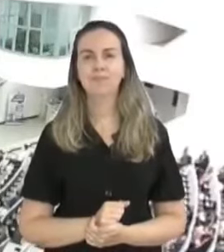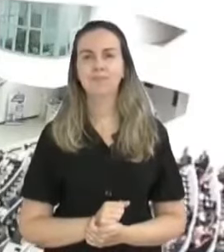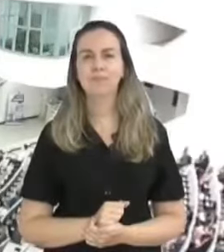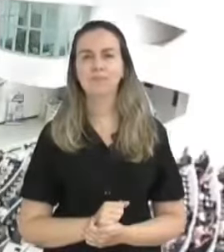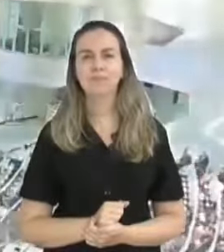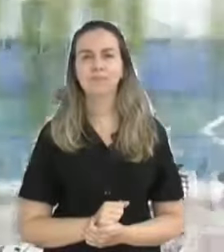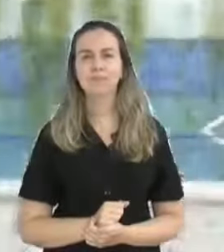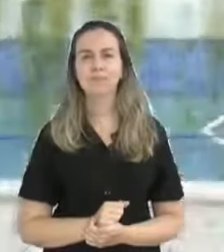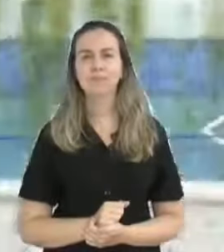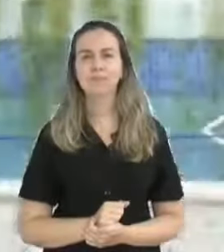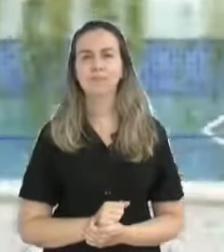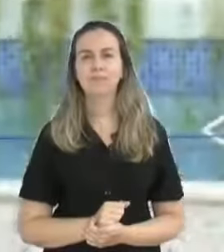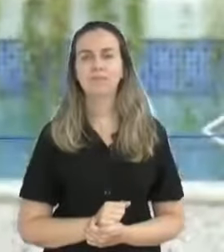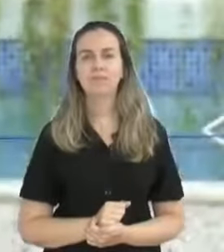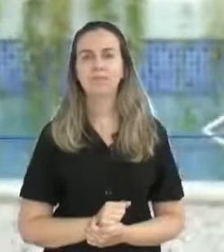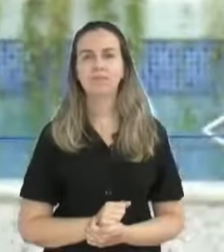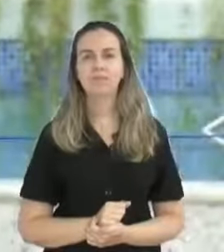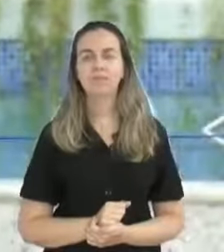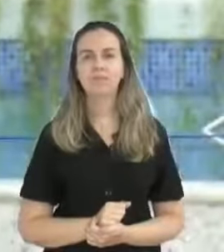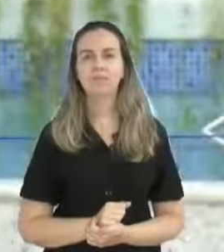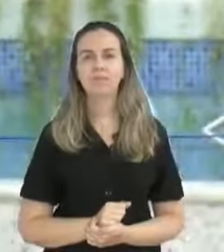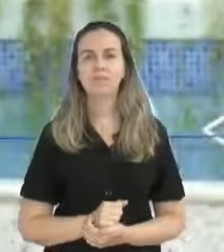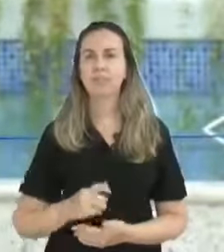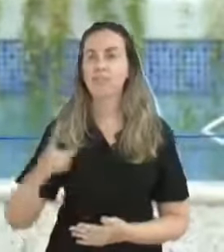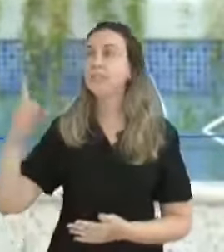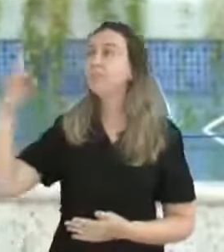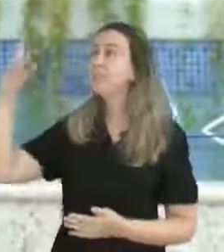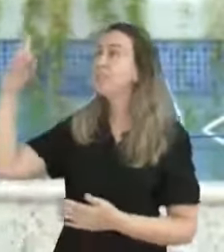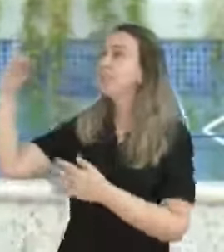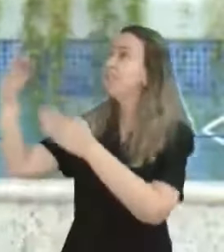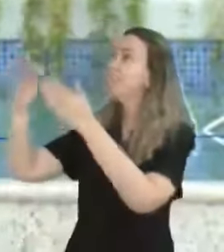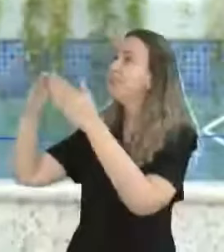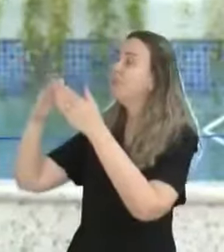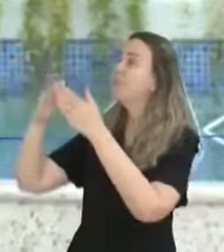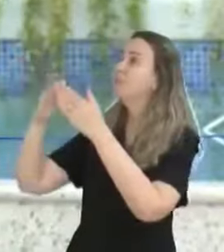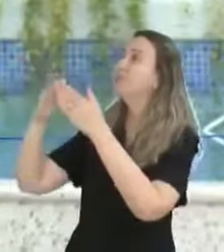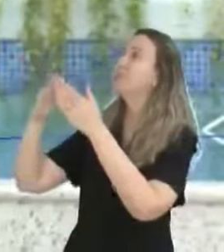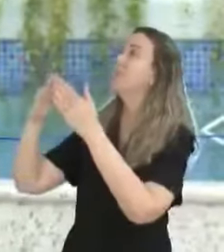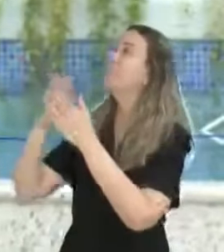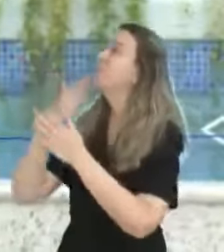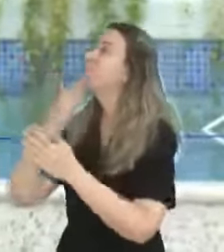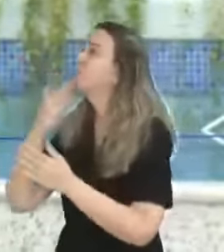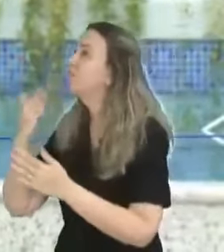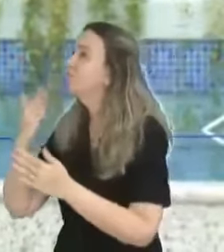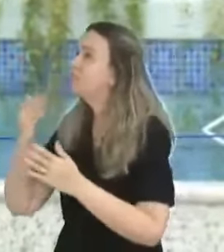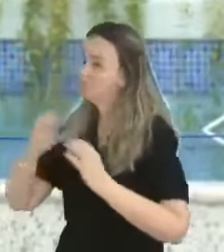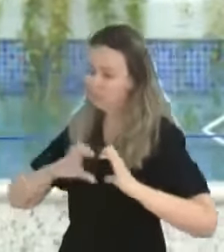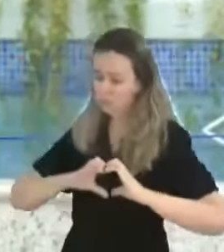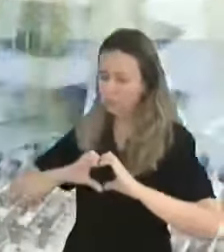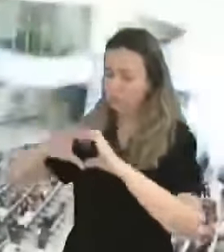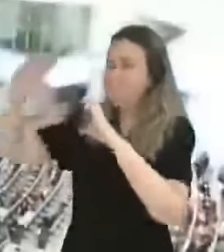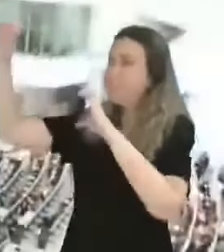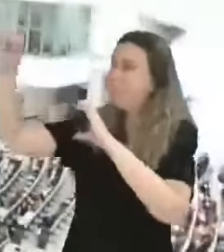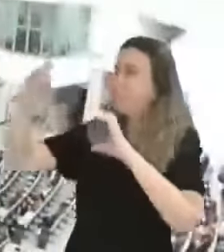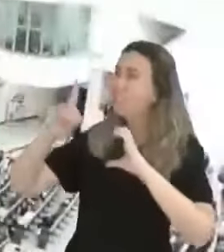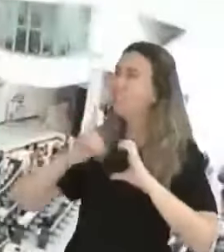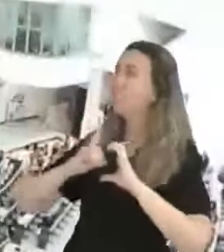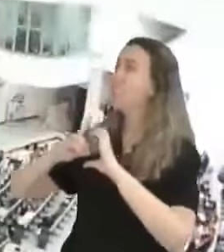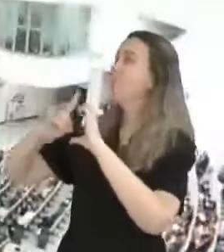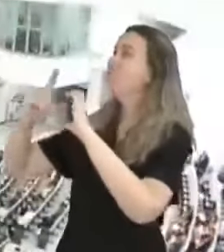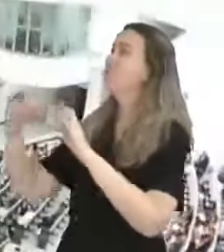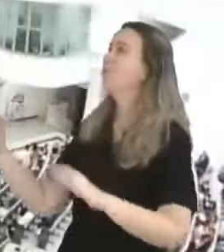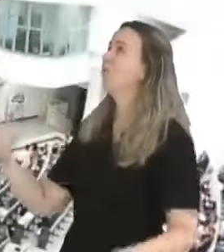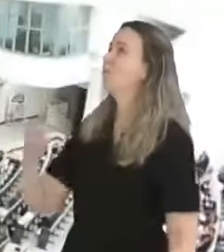10, que Davi disse: cria em mim, ó Deus, um coração puro, renova em mim um espírito reto.